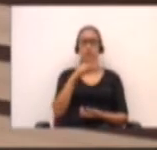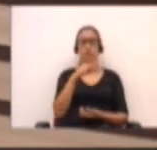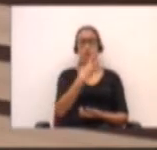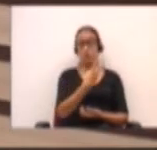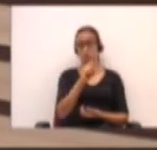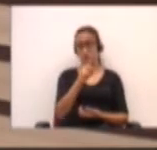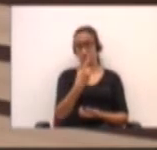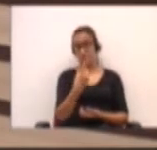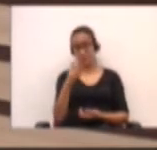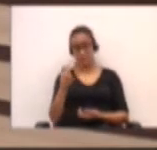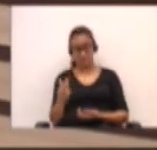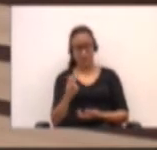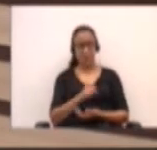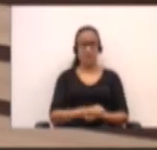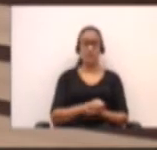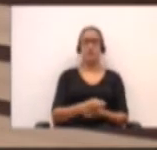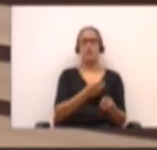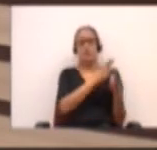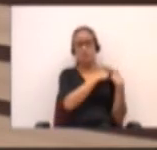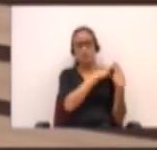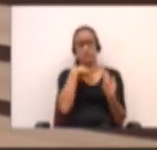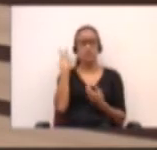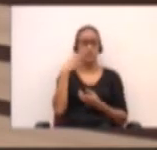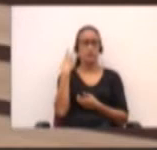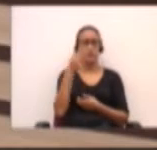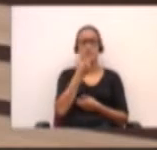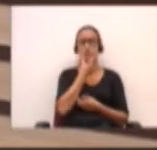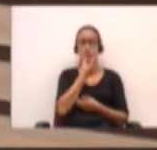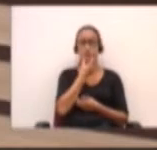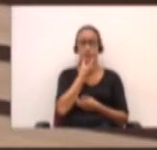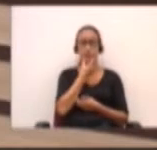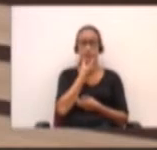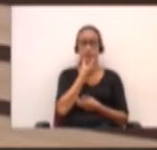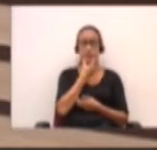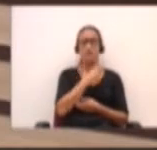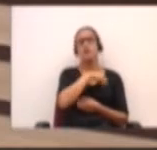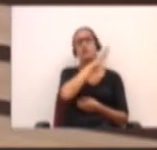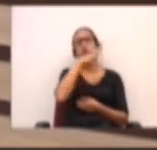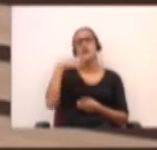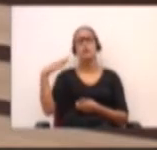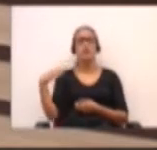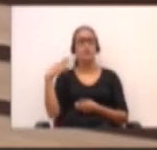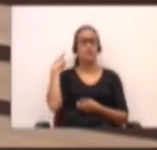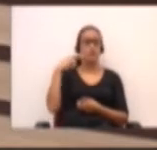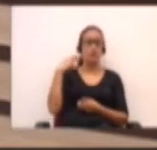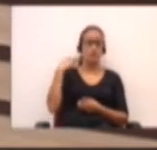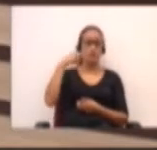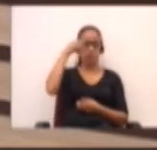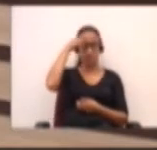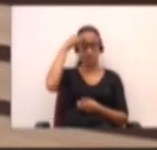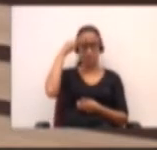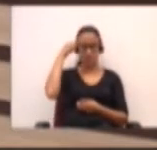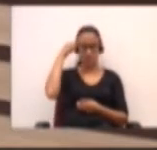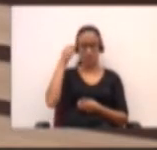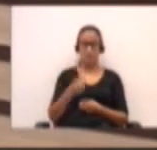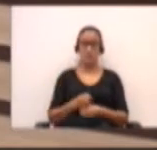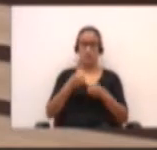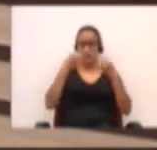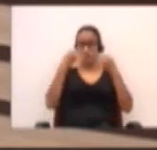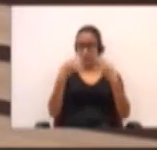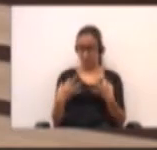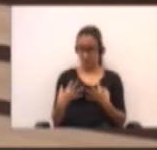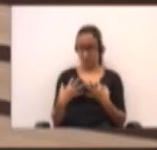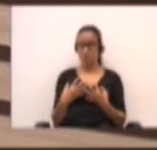Ronei Costa Martins, Aloysio Marinho de Andrade e Érica Monteiro Moraes. Justificativa. Este vereador, juntamente com a bancada do Partido